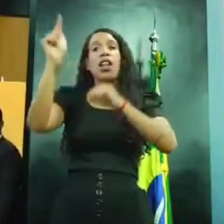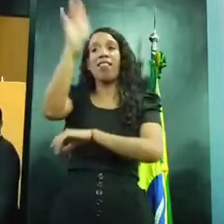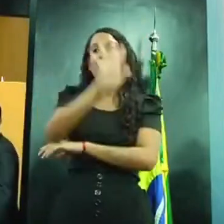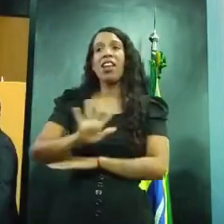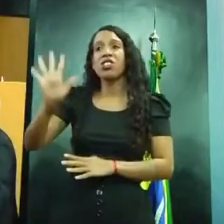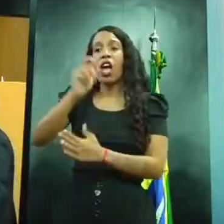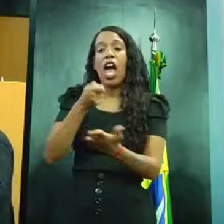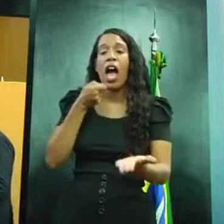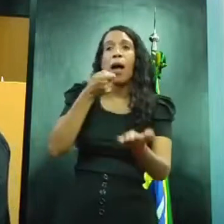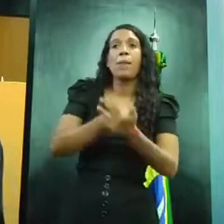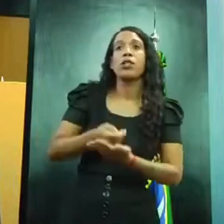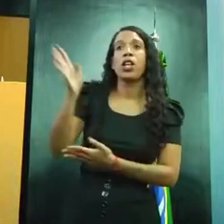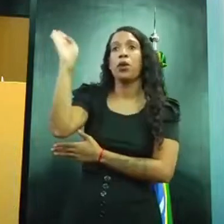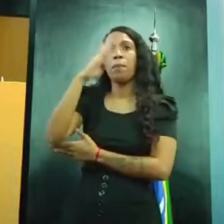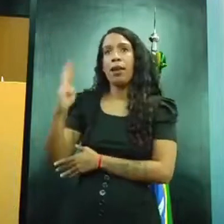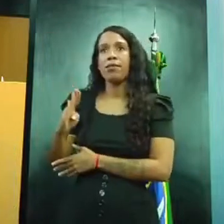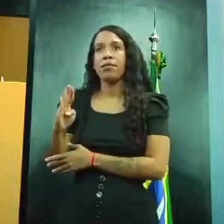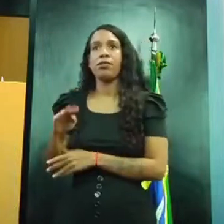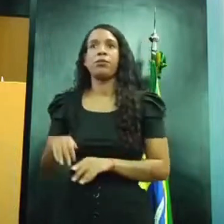no Brasil.